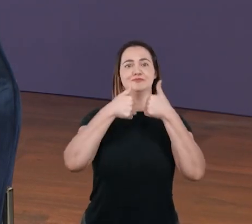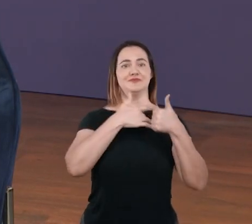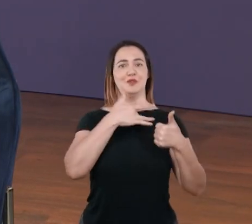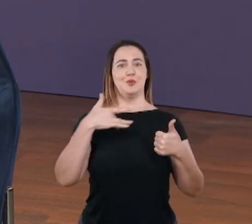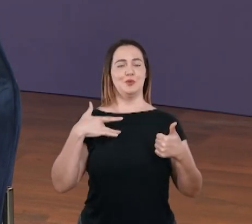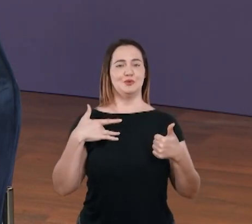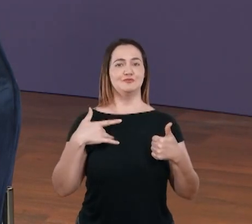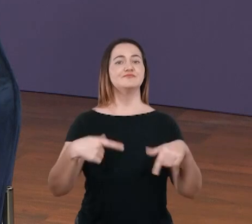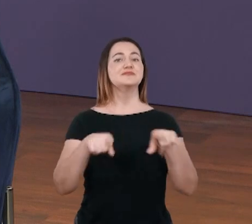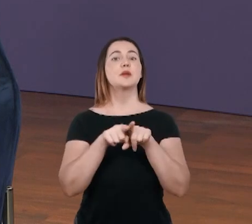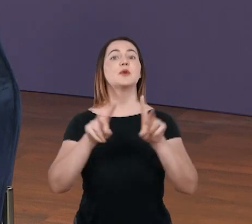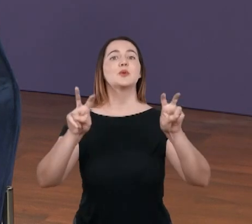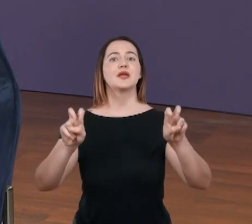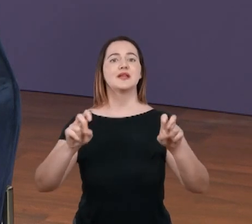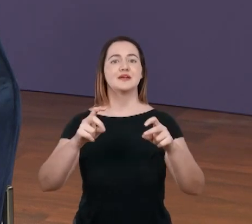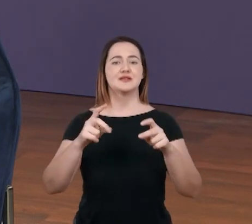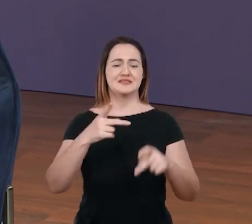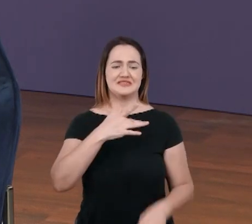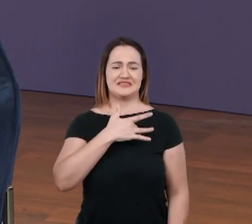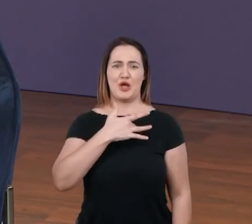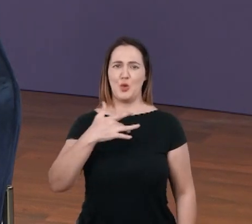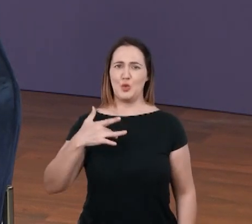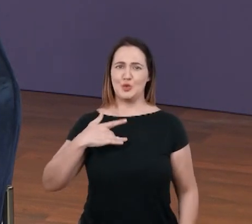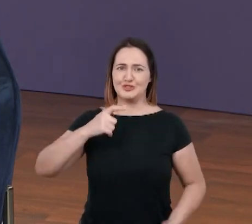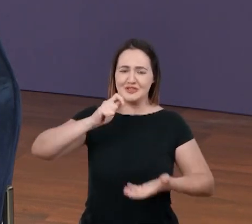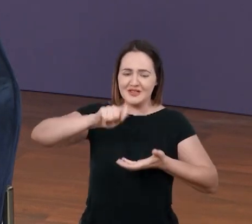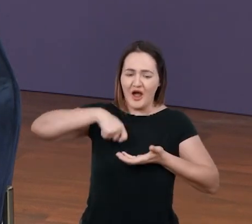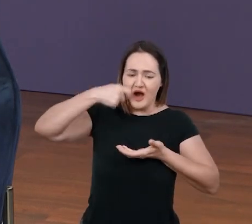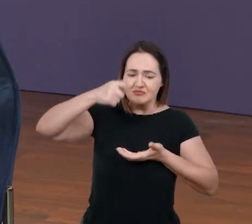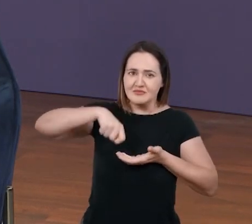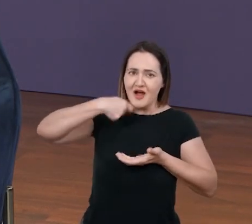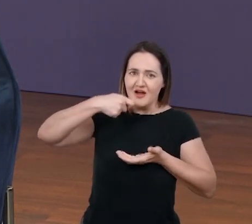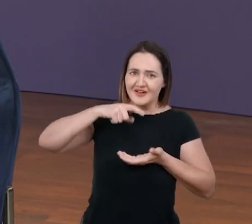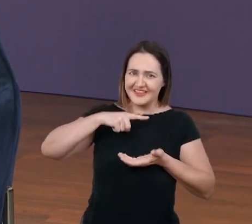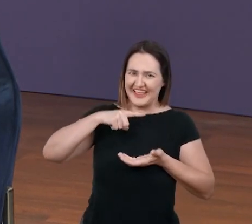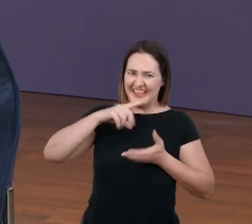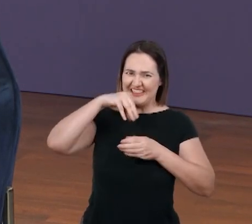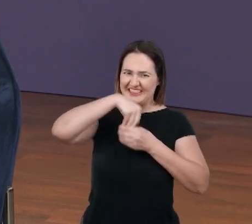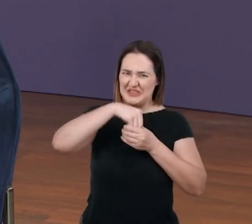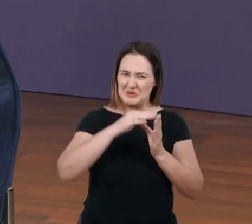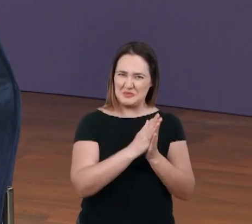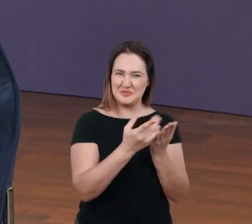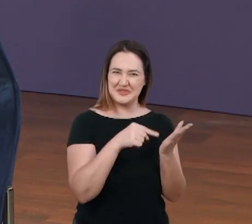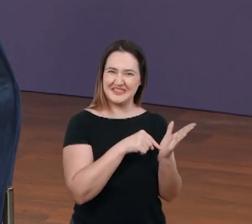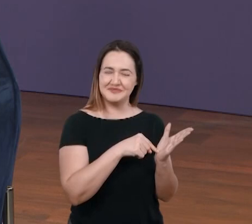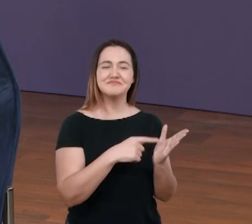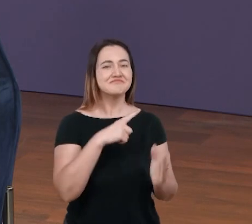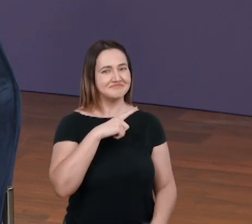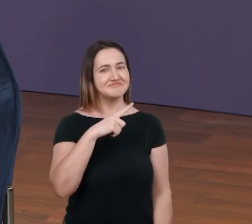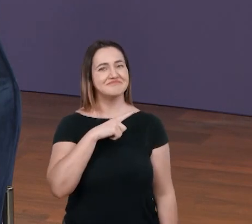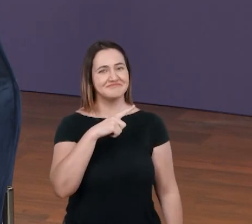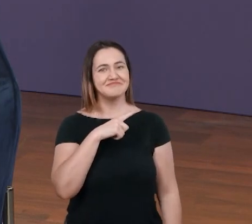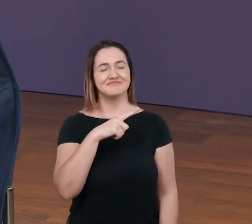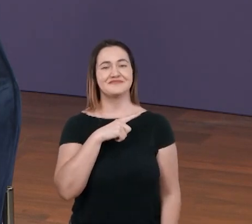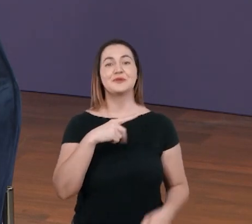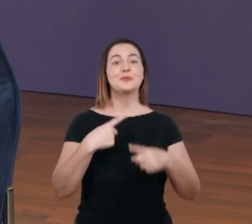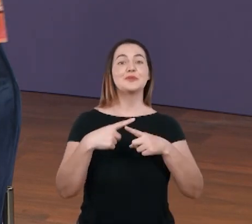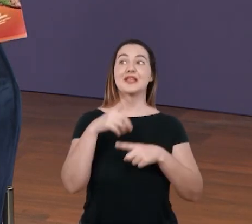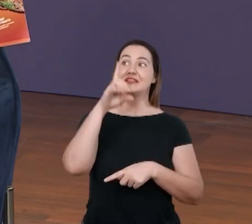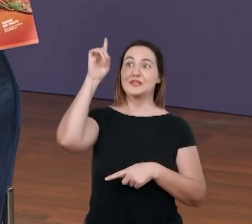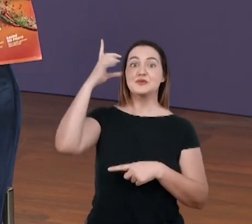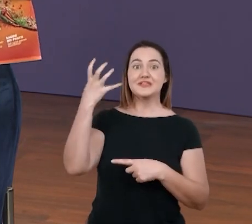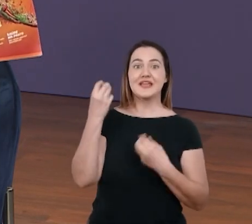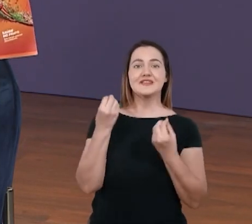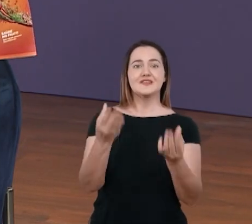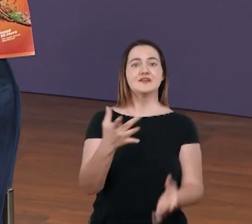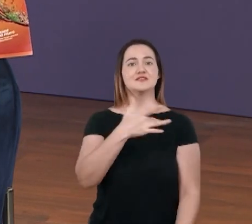também sobre saúde no prato. Pastor, a Bíblia fala sobre isso? Fala, claro que fala. Porque Deus quer também o